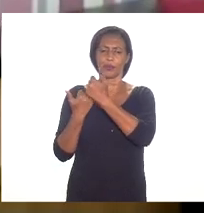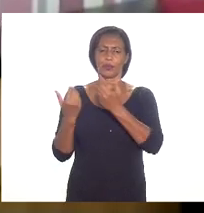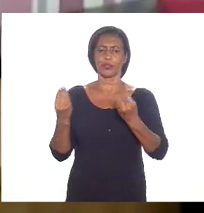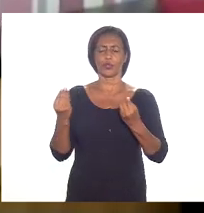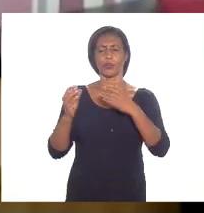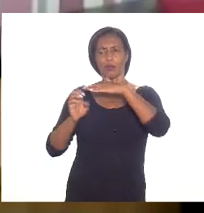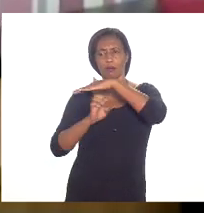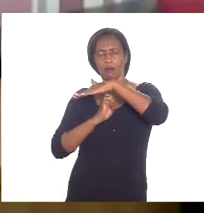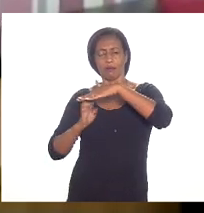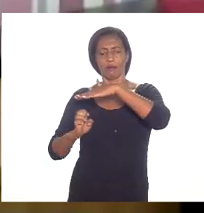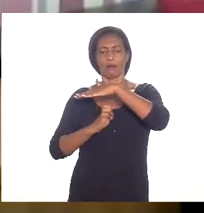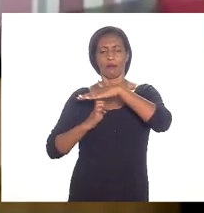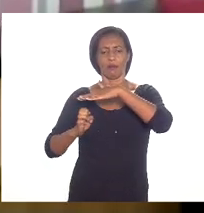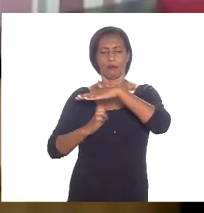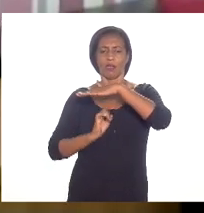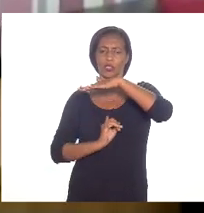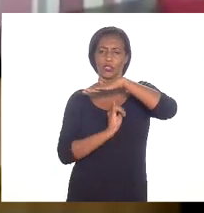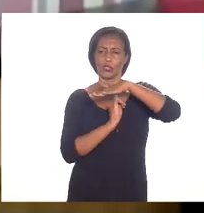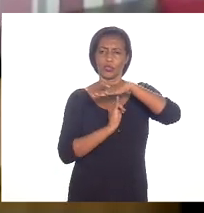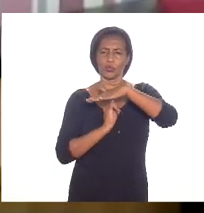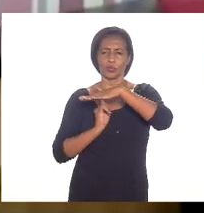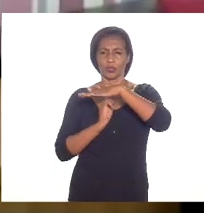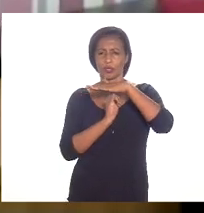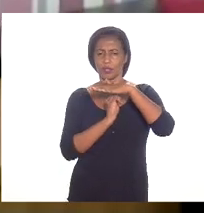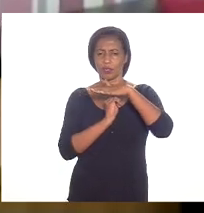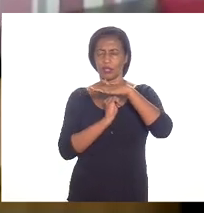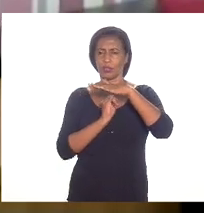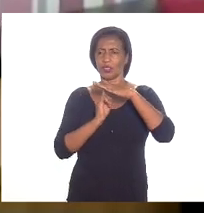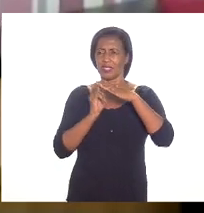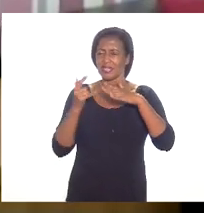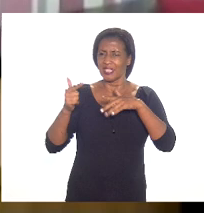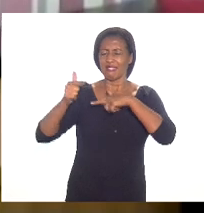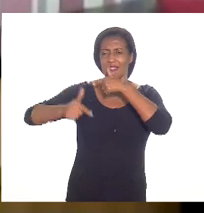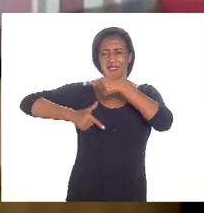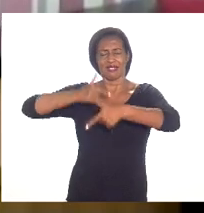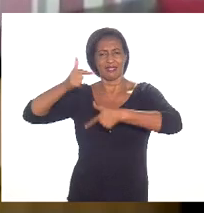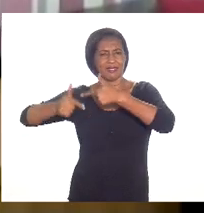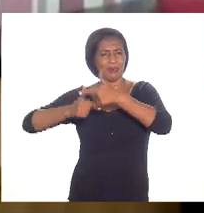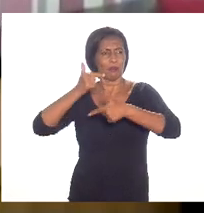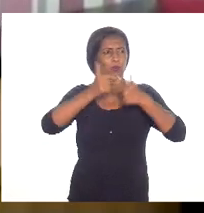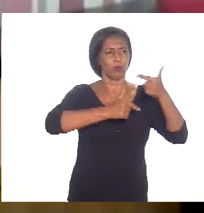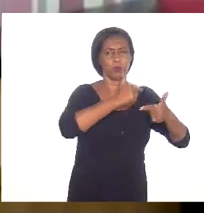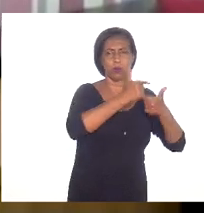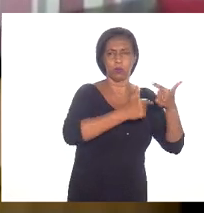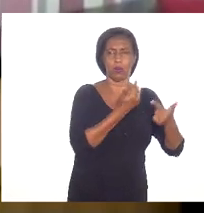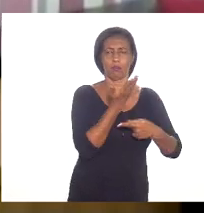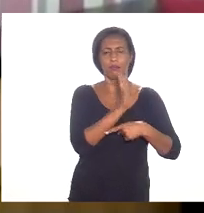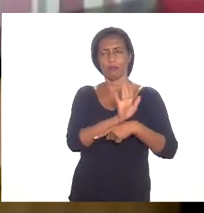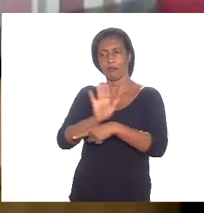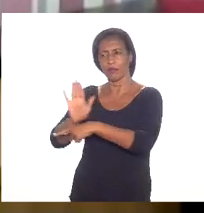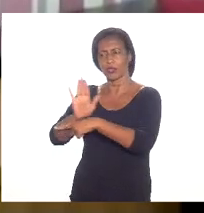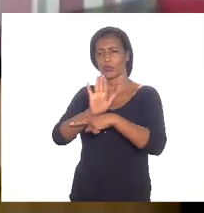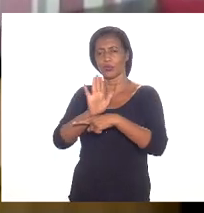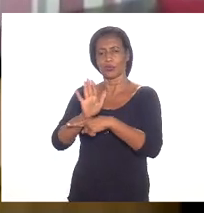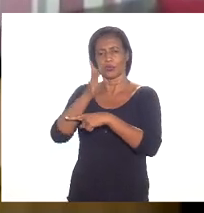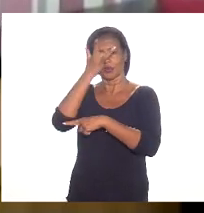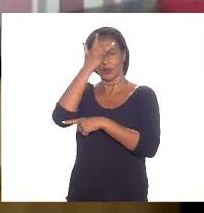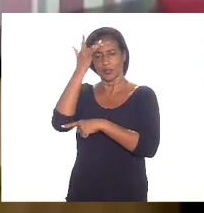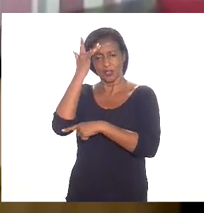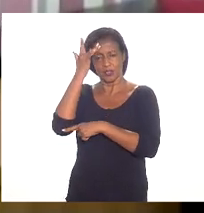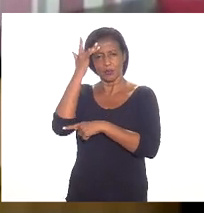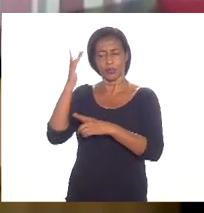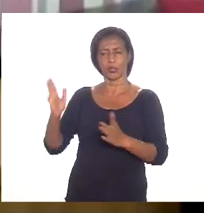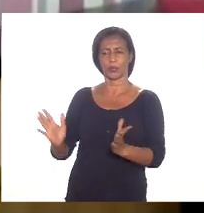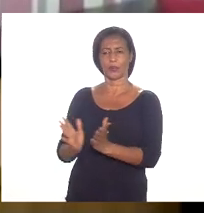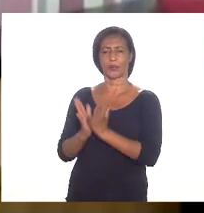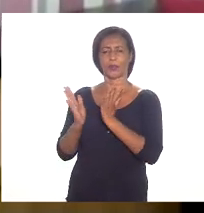muitos empresários, instituições que abriram portas de emprego para essa população mais vulnerável,